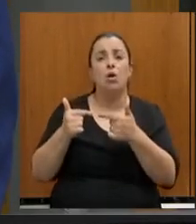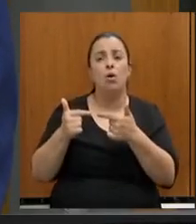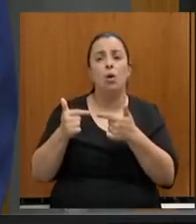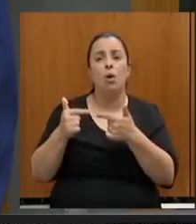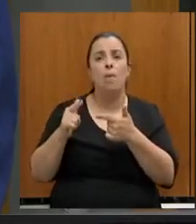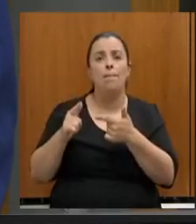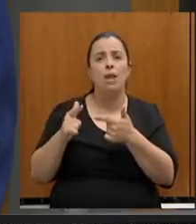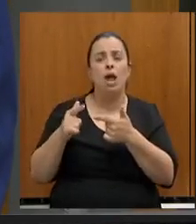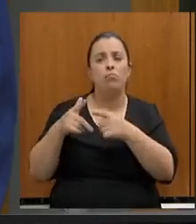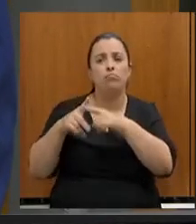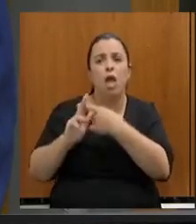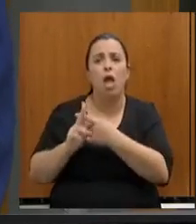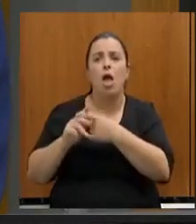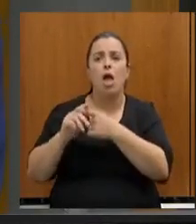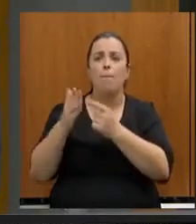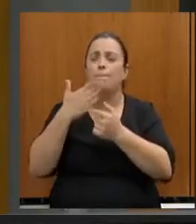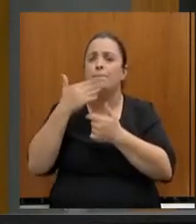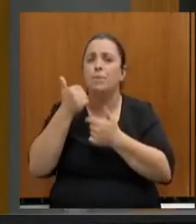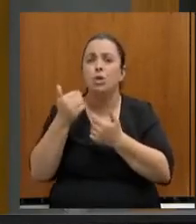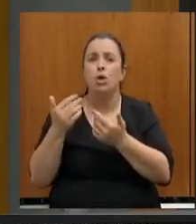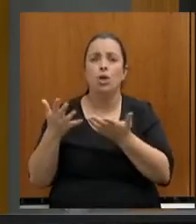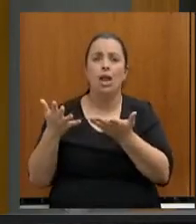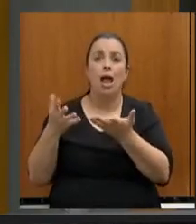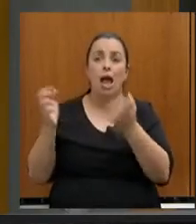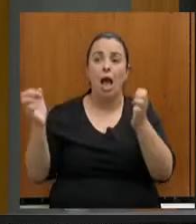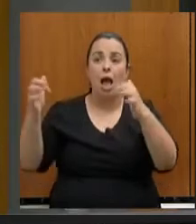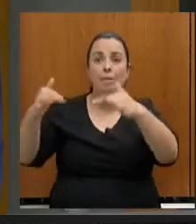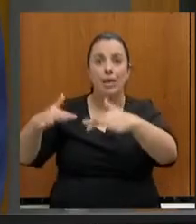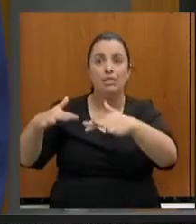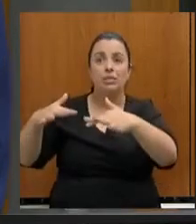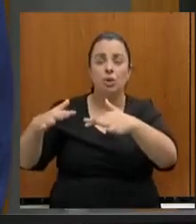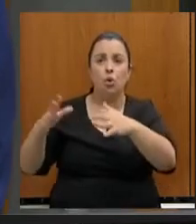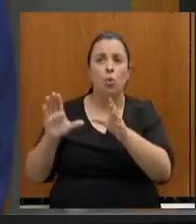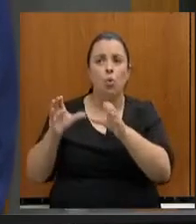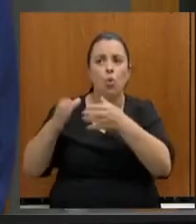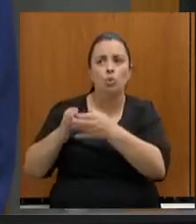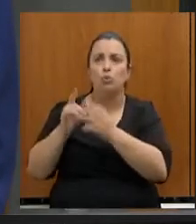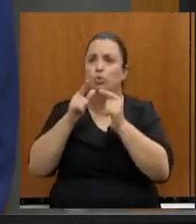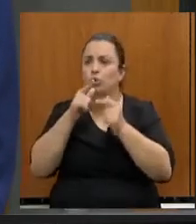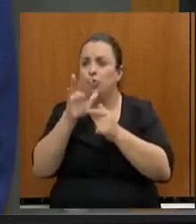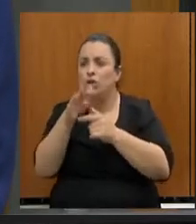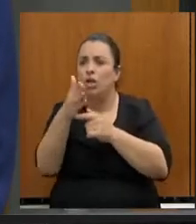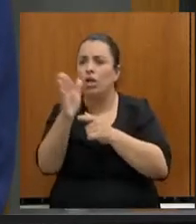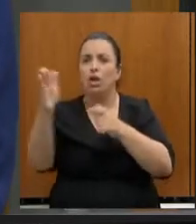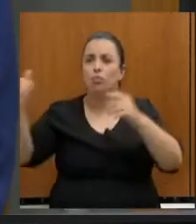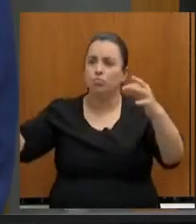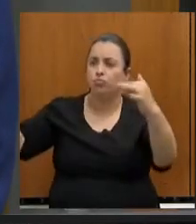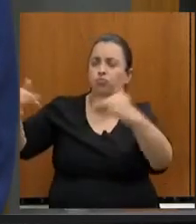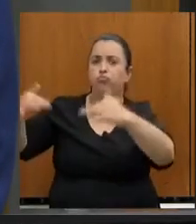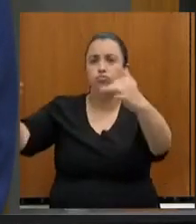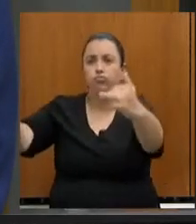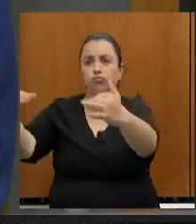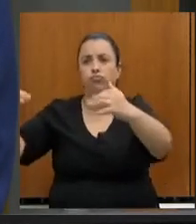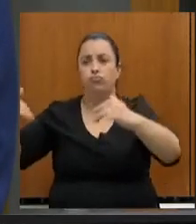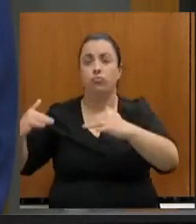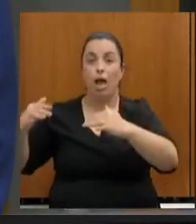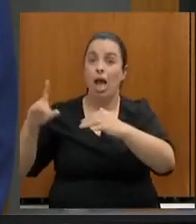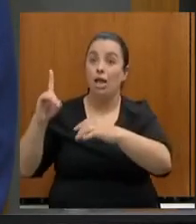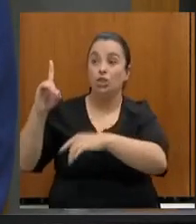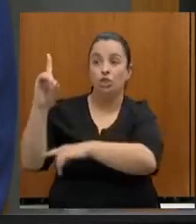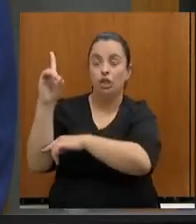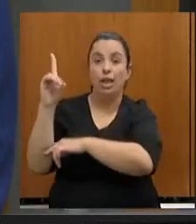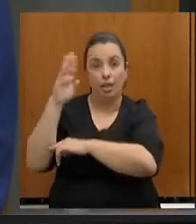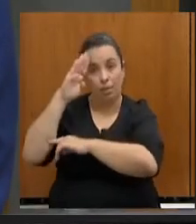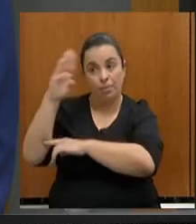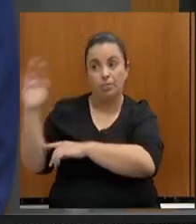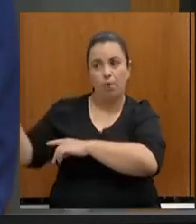Bacia do Rio Araçuaí do Rio Piauí e são as principais afluentes do Rio Jequitinhonha na margem direita